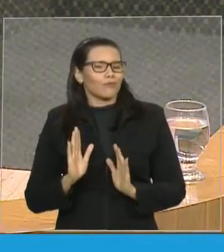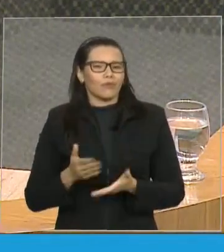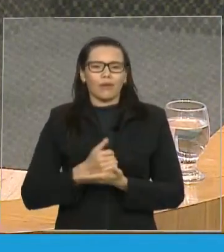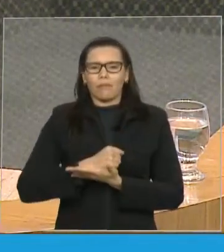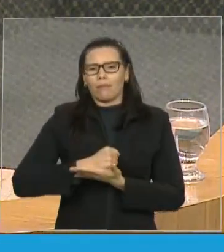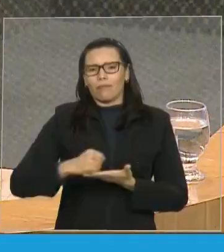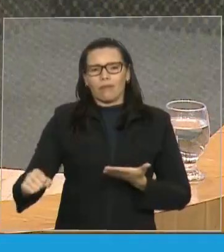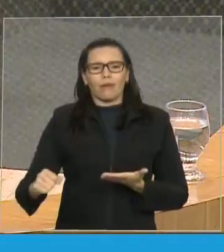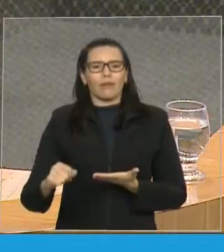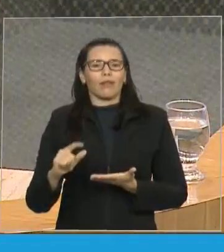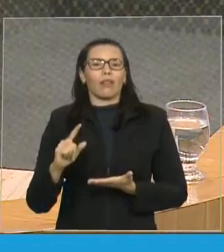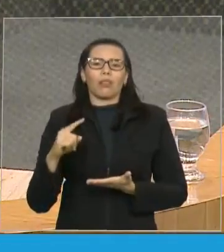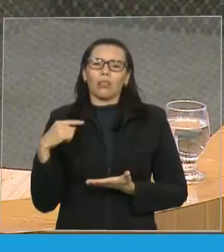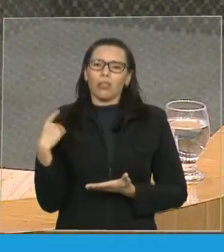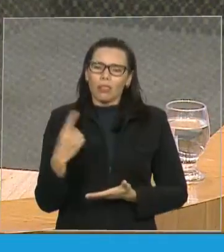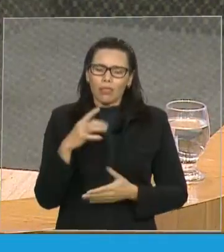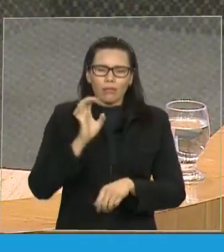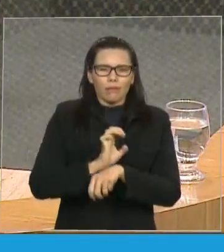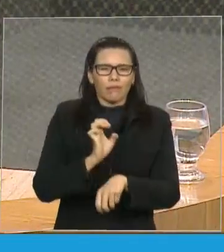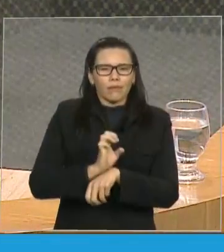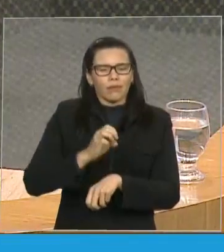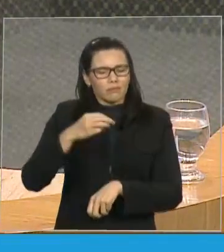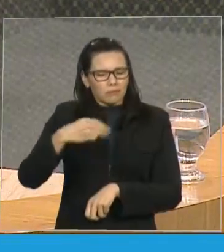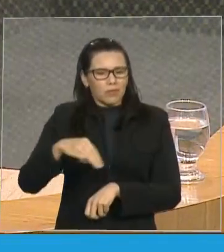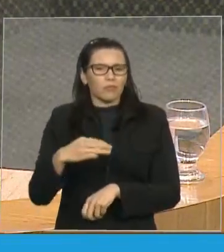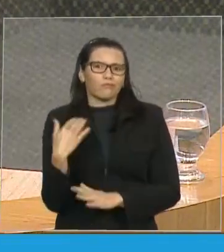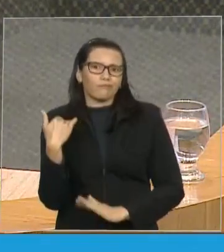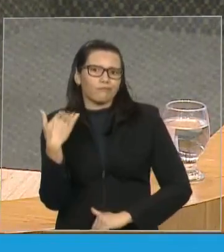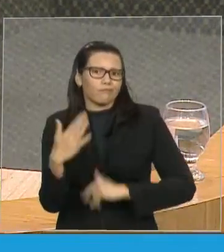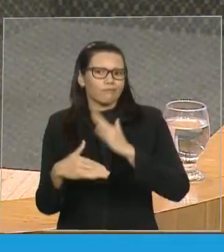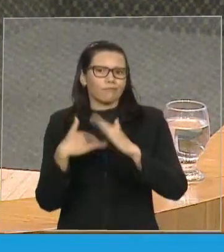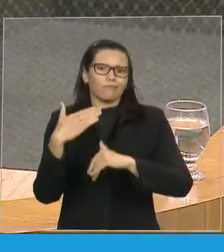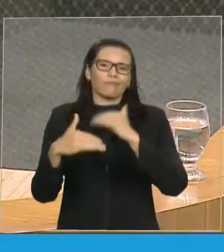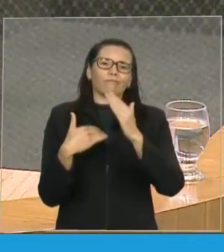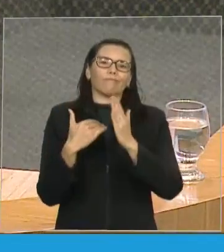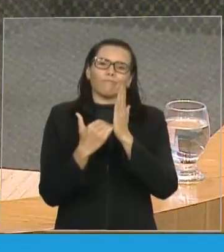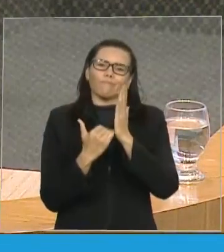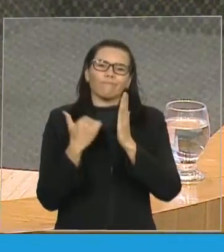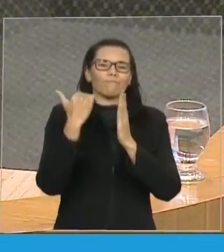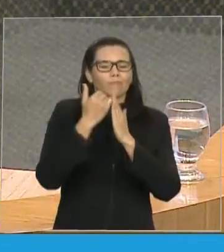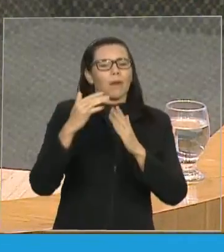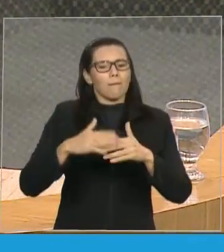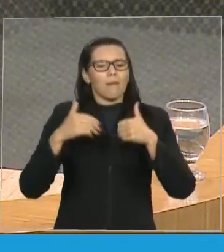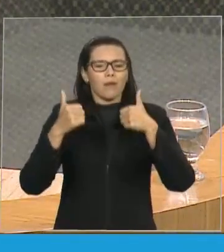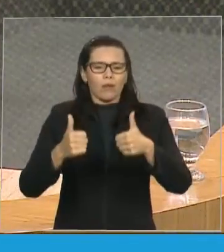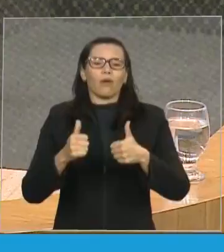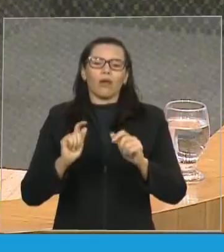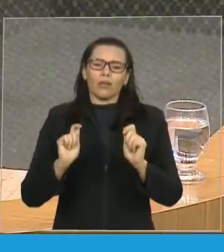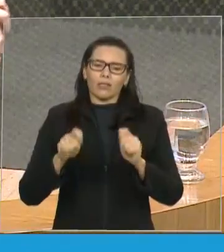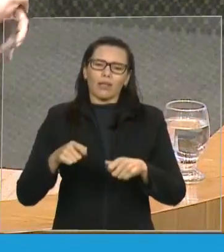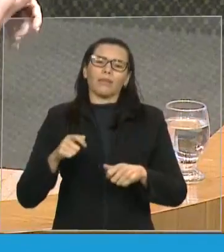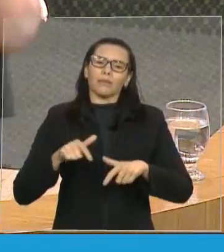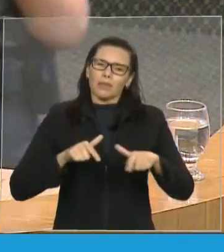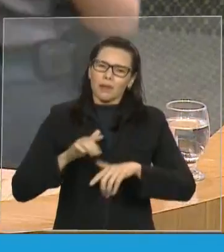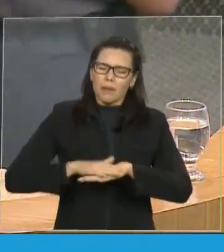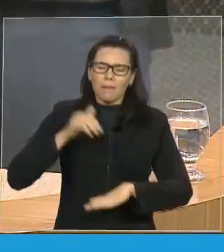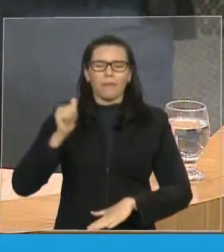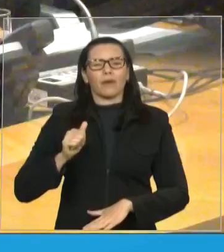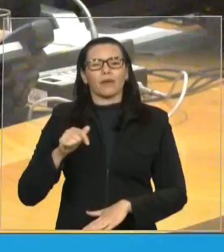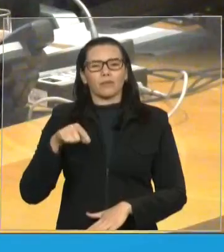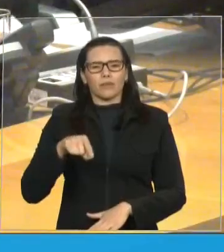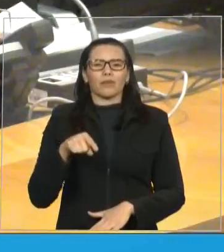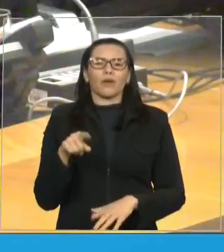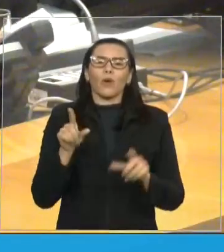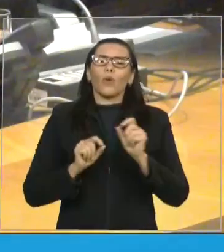e conseguindo mais esses objetivos de sair cada vez mais desse índice de violência. Muito obrigado e uma boa tarde a todos. Obrigado